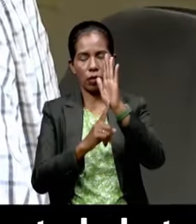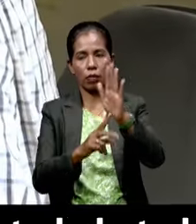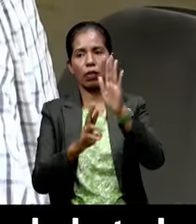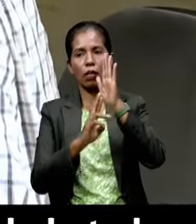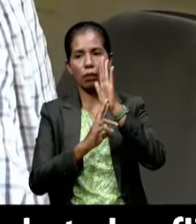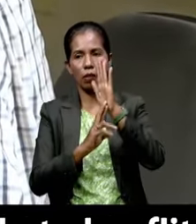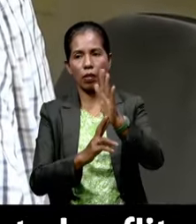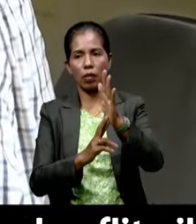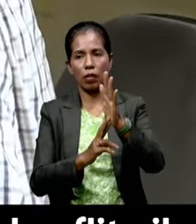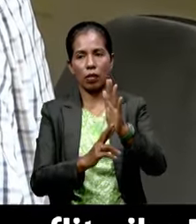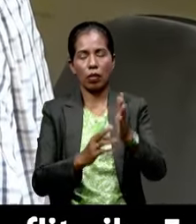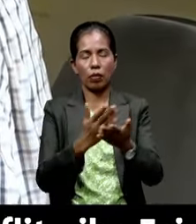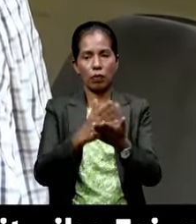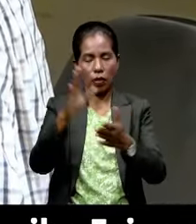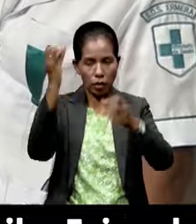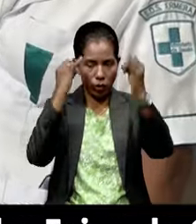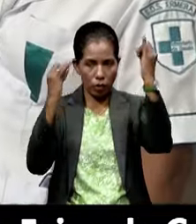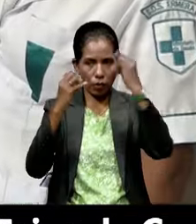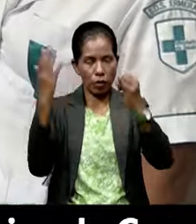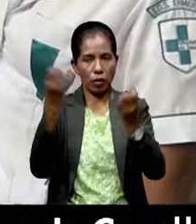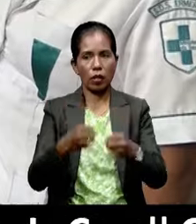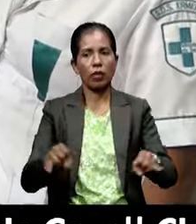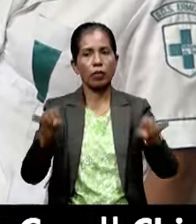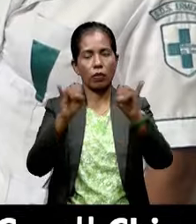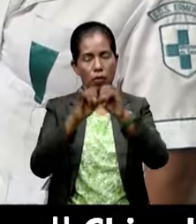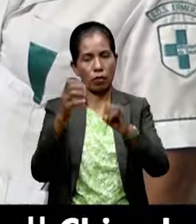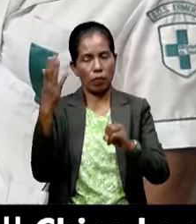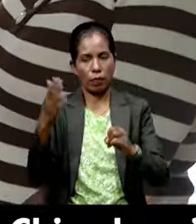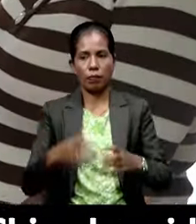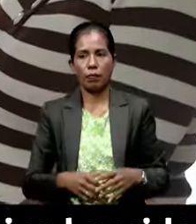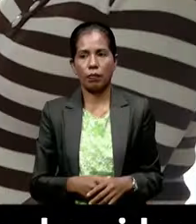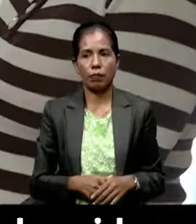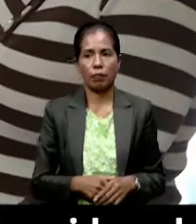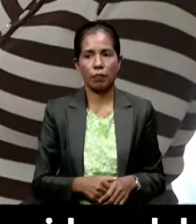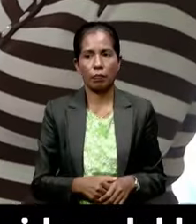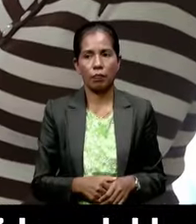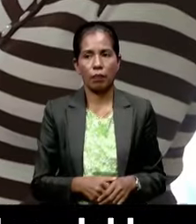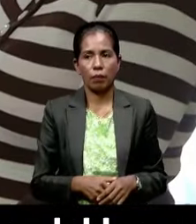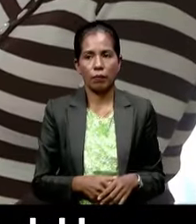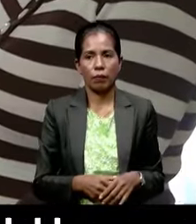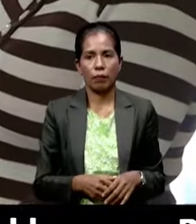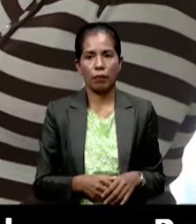recomendação a tu melhora serviço e a instituição refere Agostinho Falucciai, Merenciana Martins, GMN.